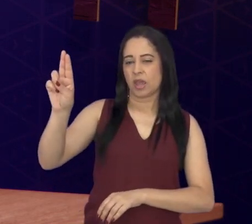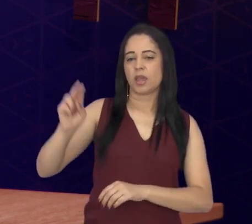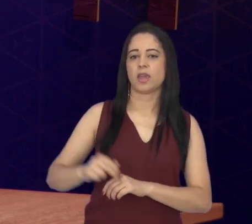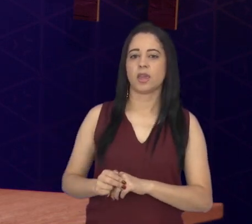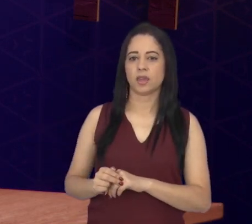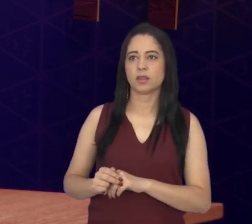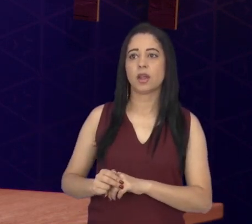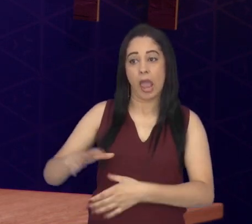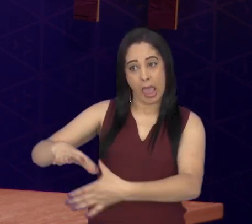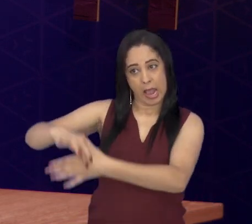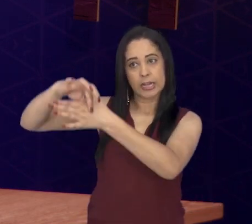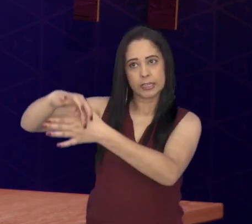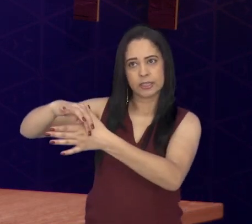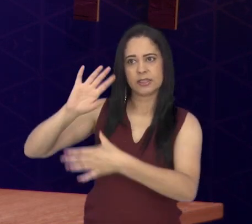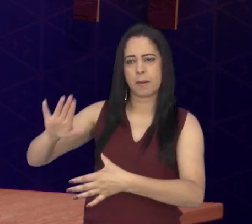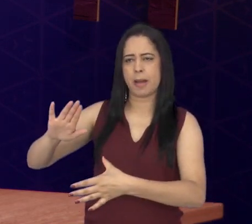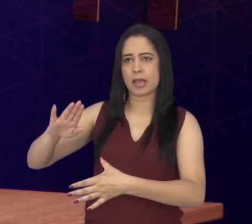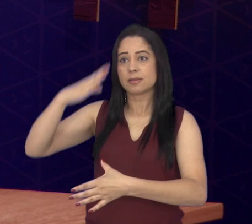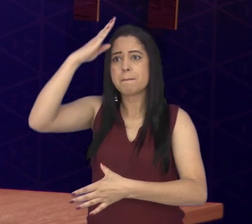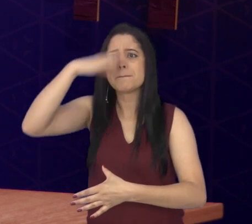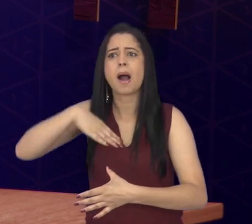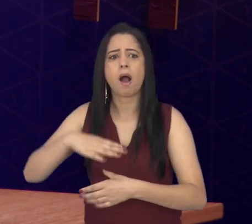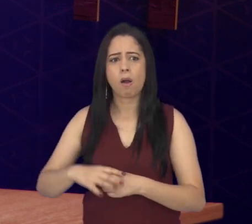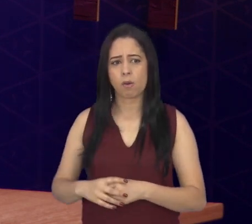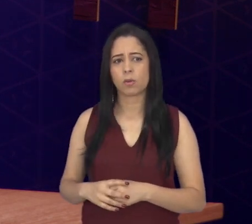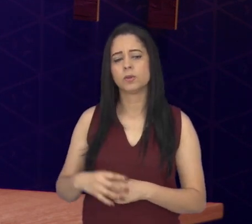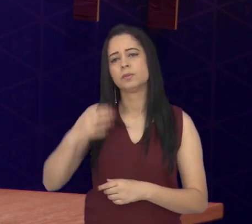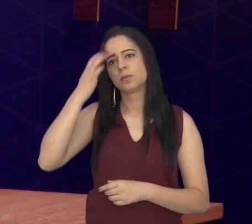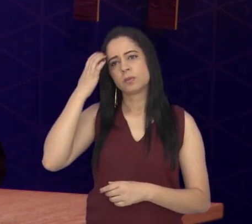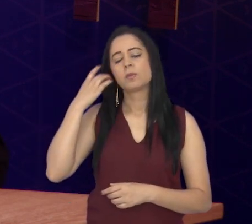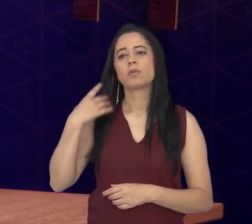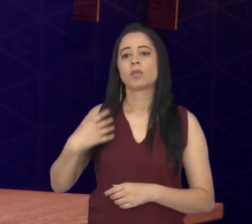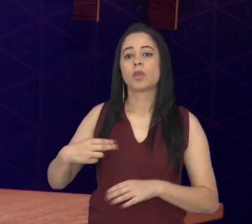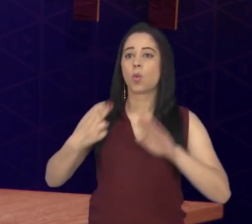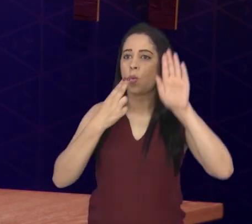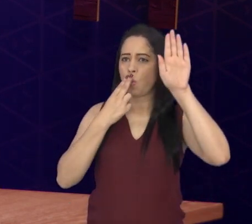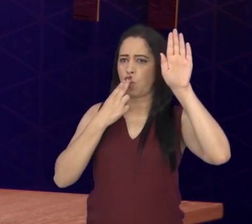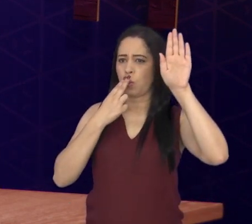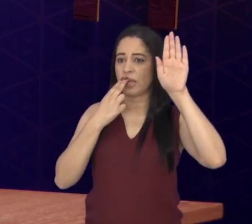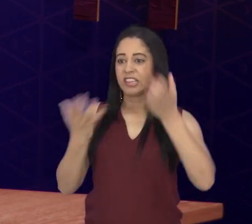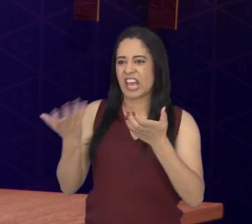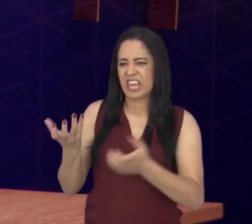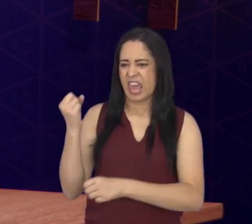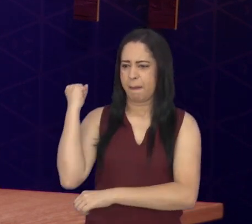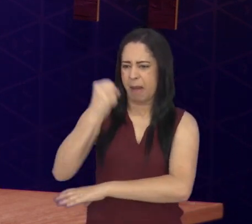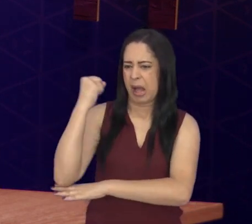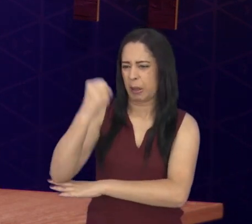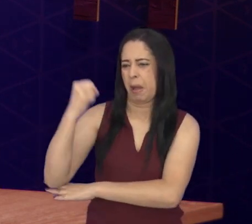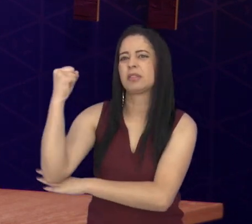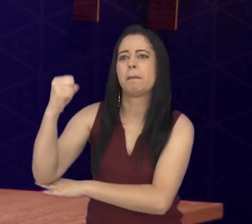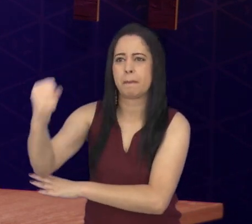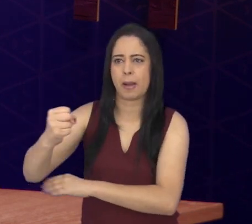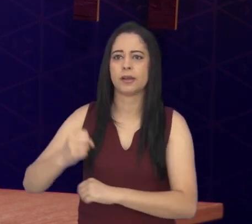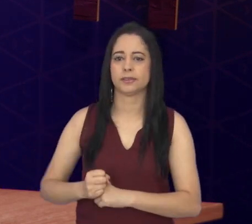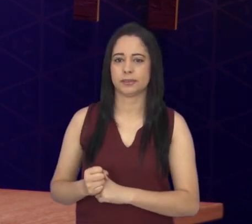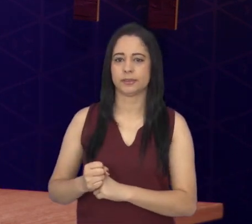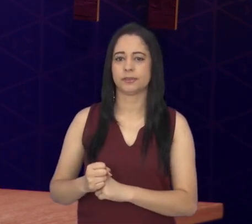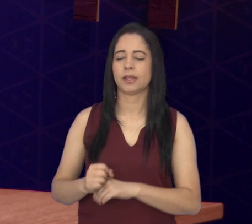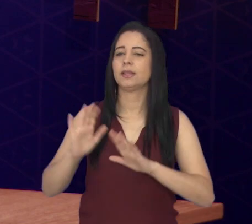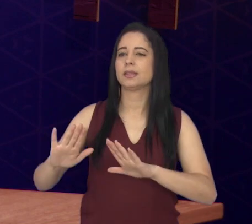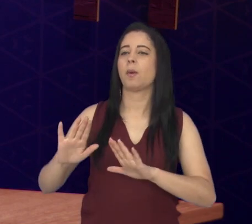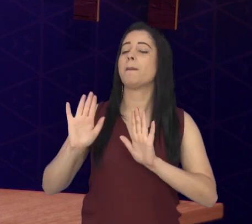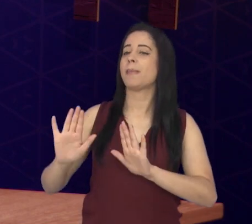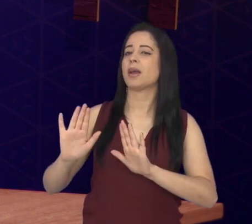nada altruísta, né? Exatamente. E queria muito matar geral, então... Acho que é a